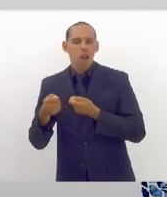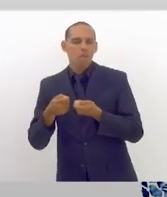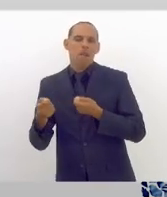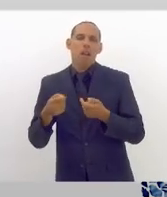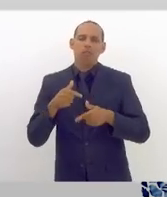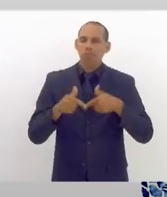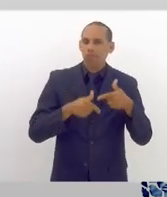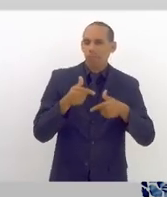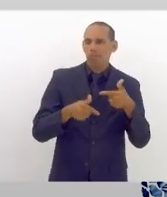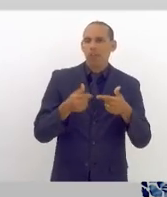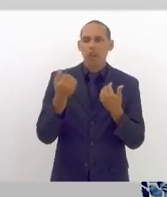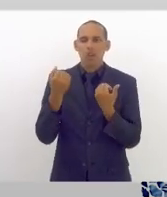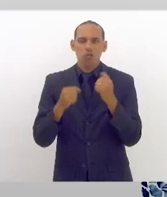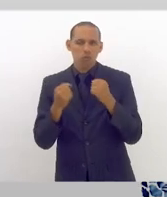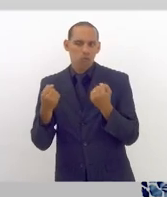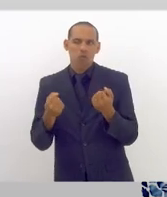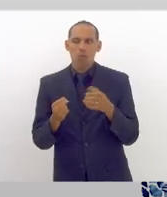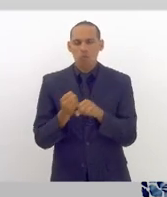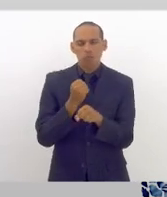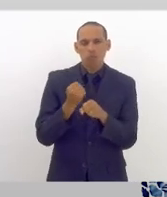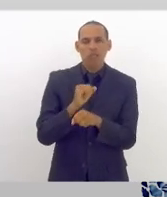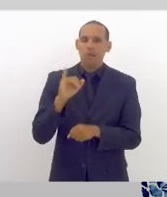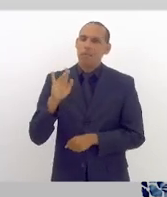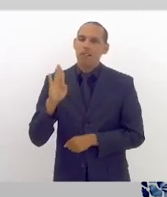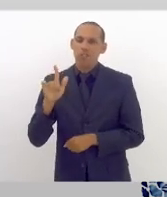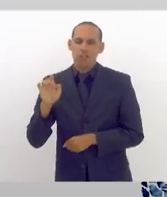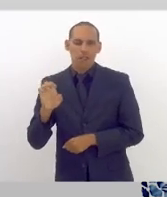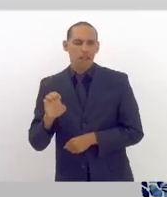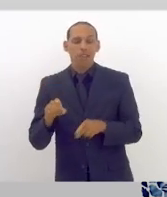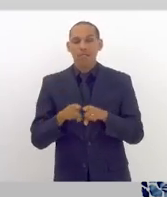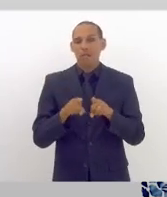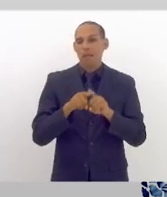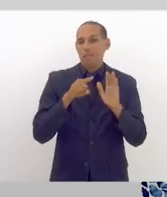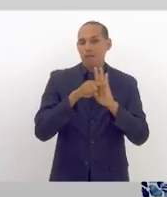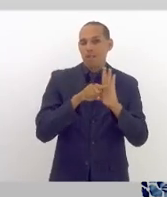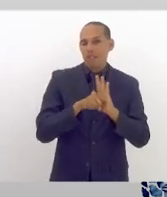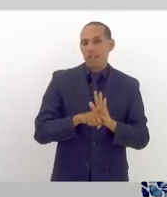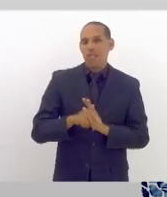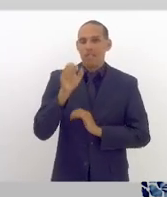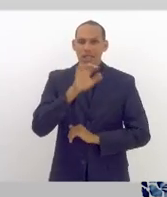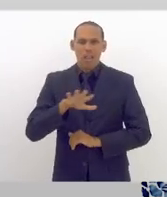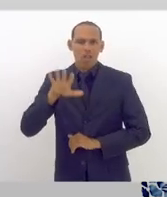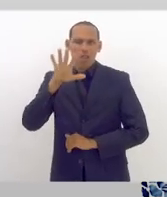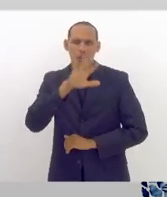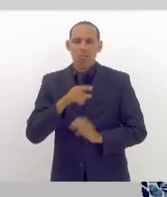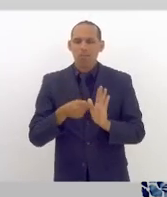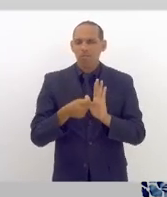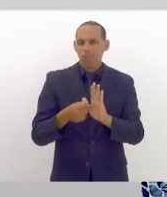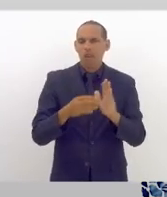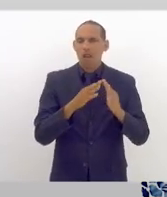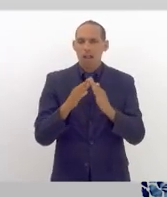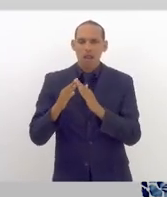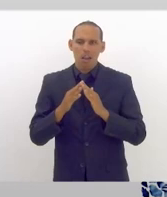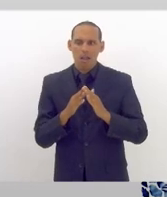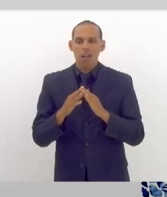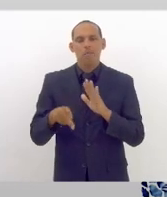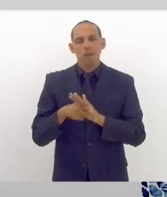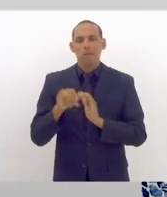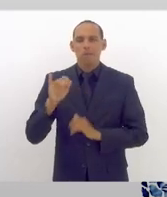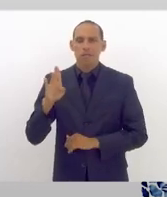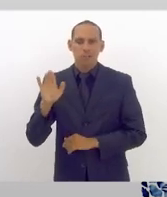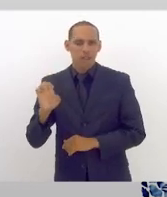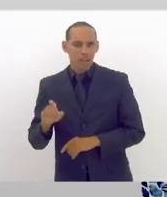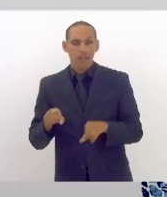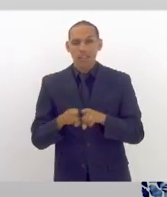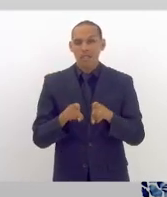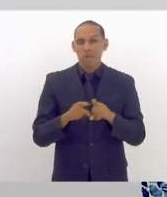por amostra de domicídios continuada do IBGE pesquisa de orçamento familiar do IBGE sistema integrado de